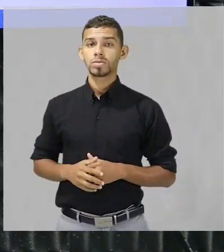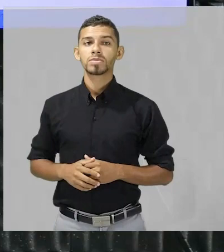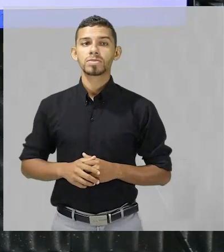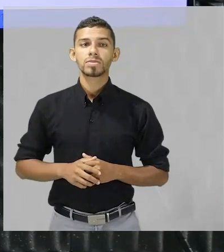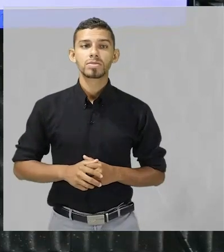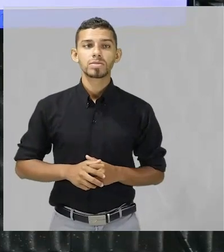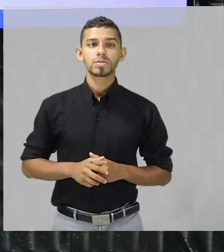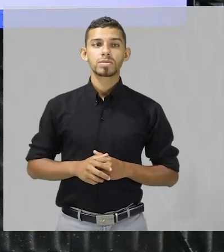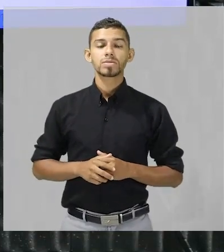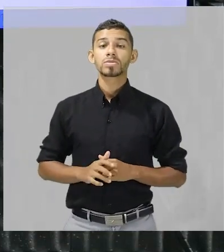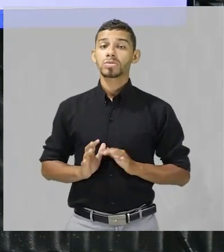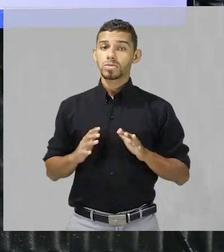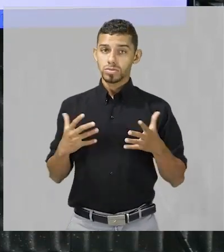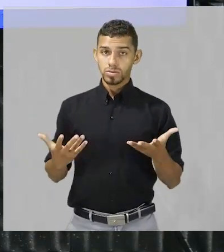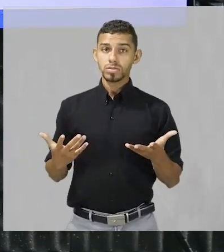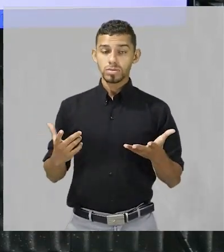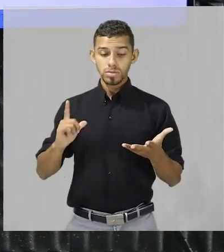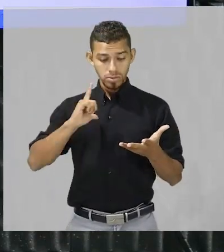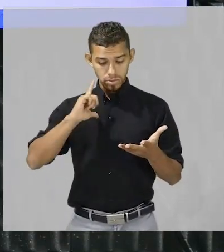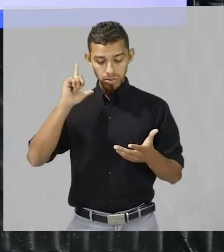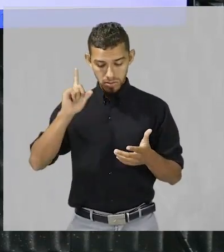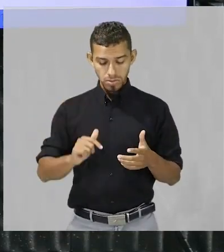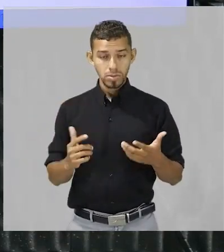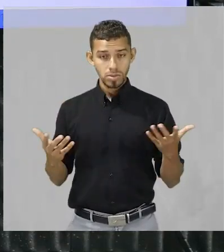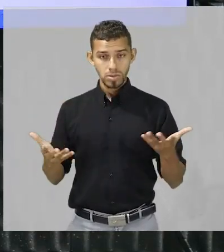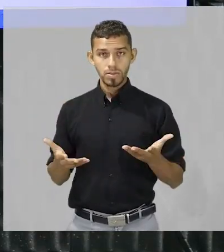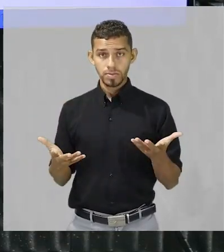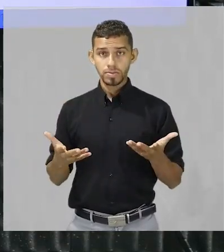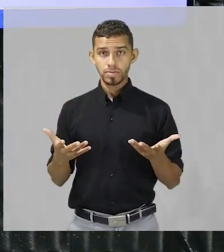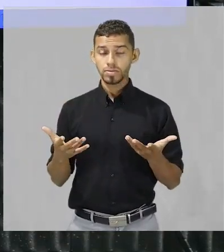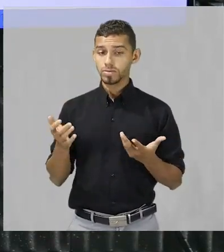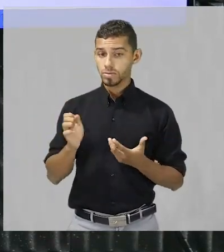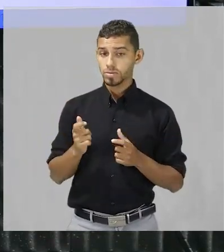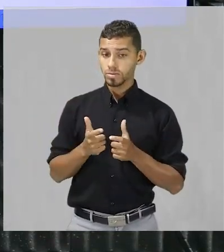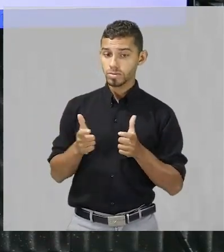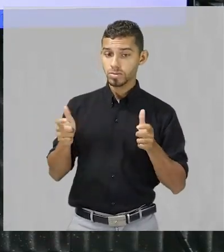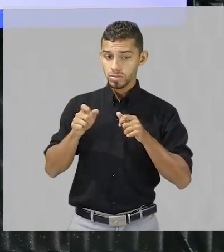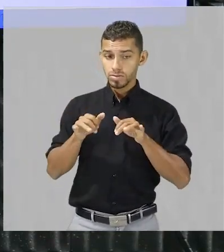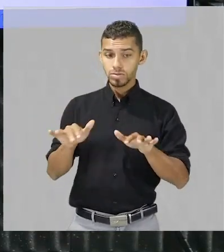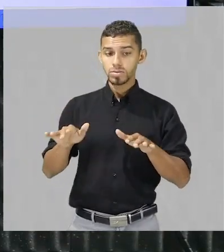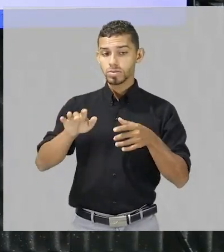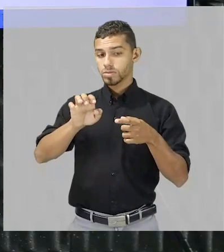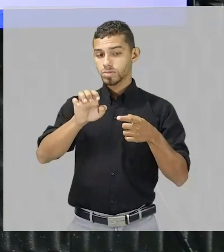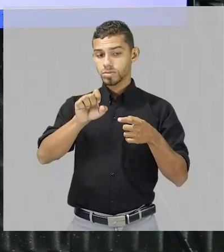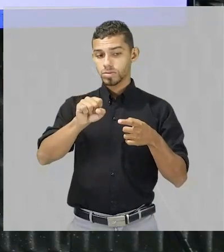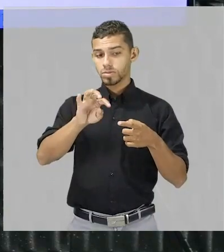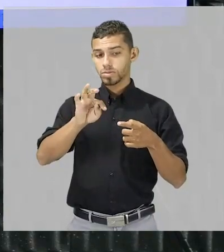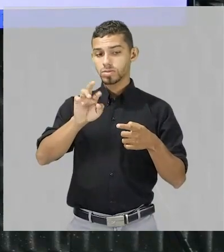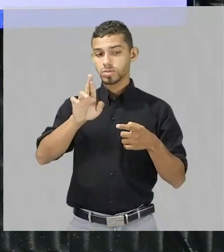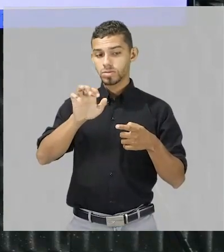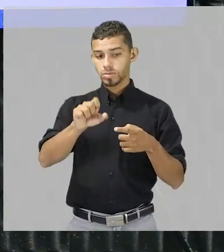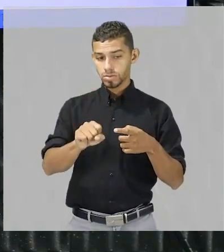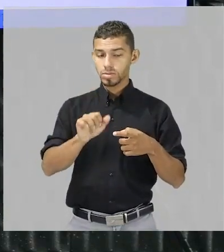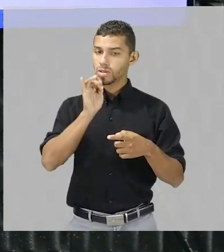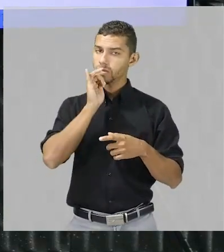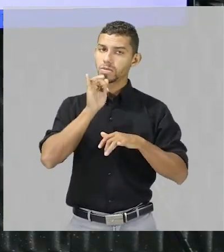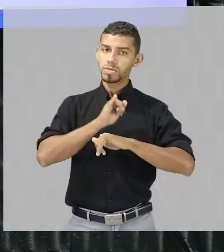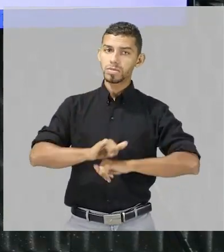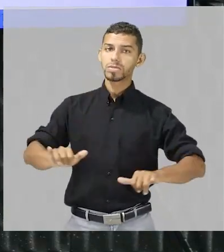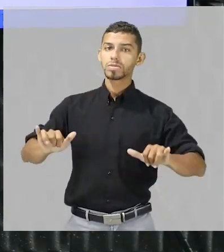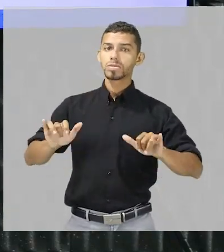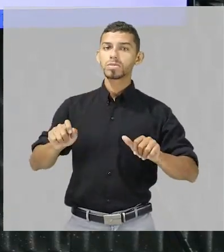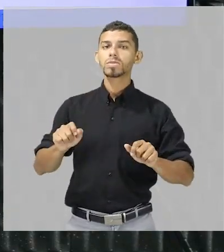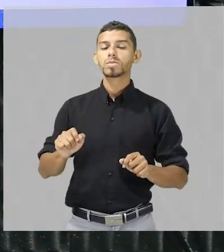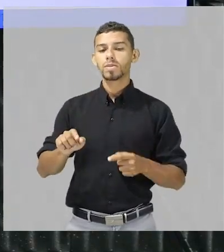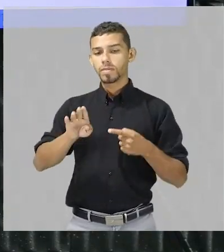éster. Então, essa reação, né, vai gerar ésteres. Então, nós podemos dizer que